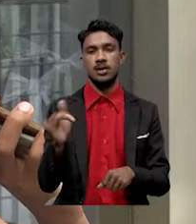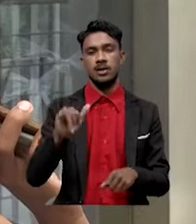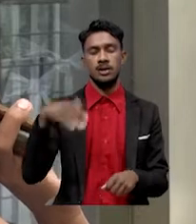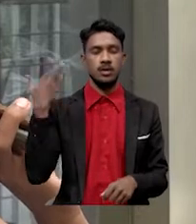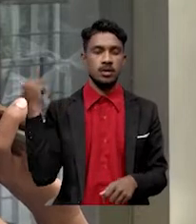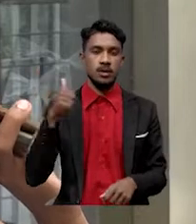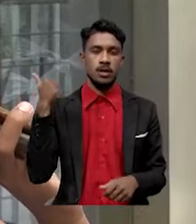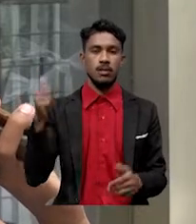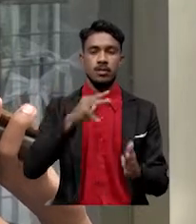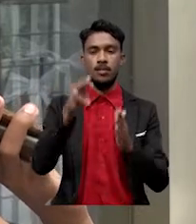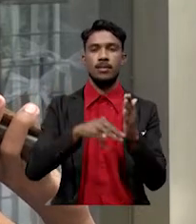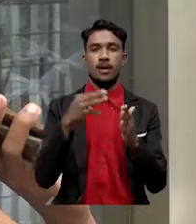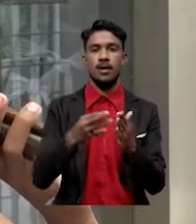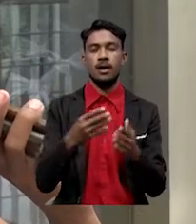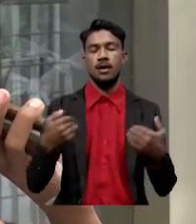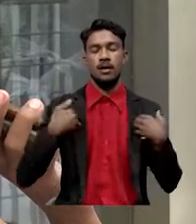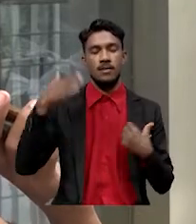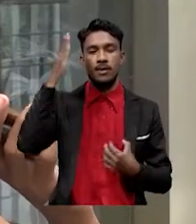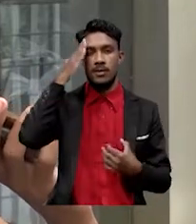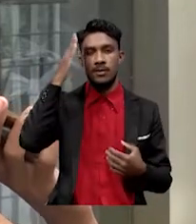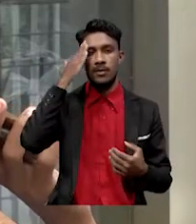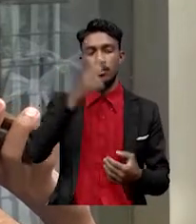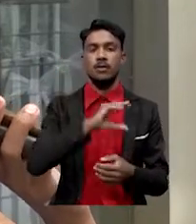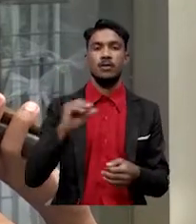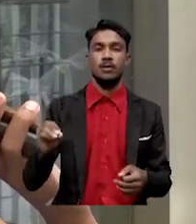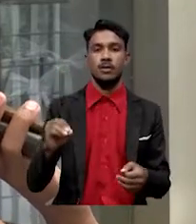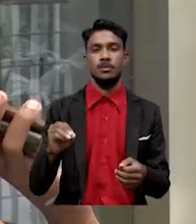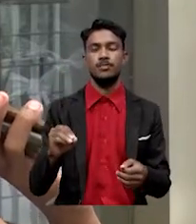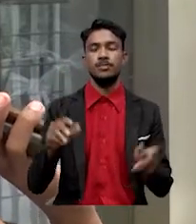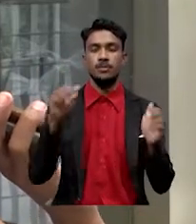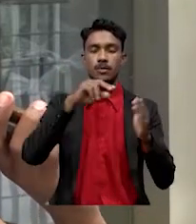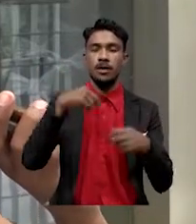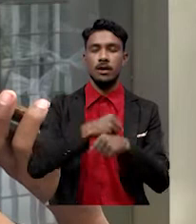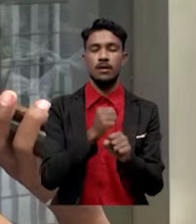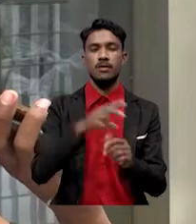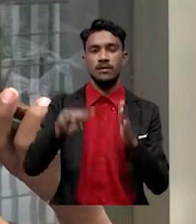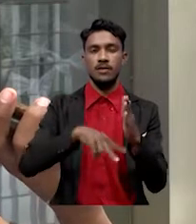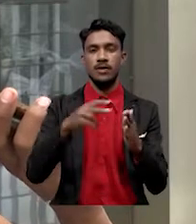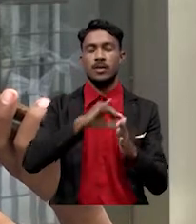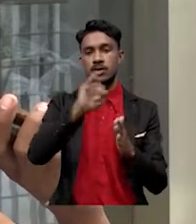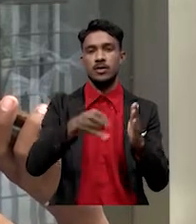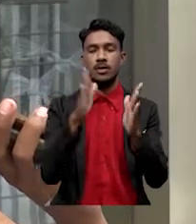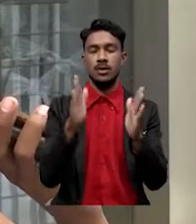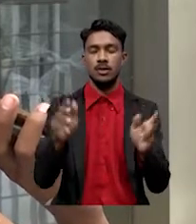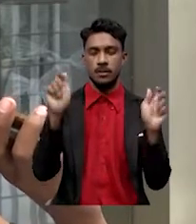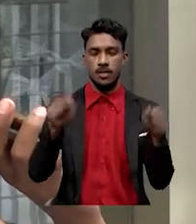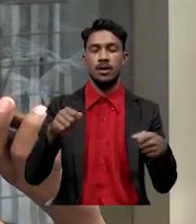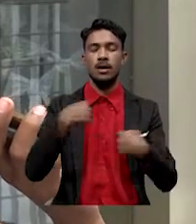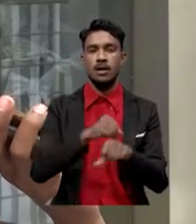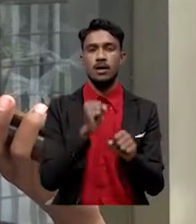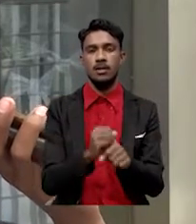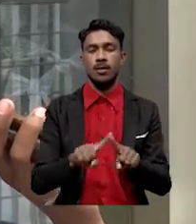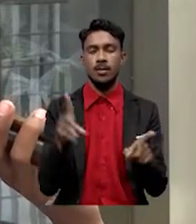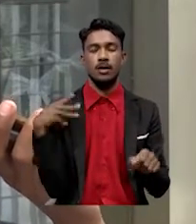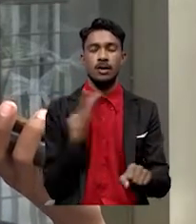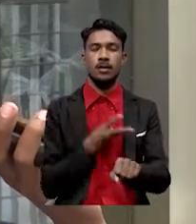e interessa a tohalo monitorização e geração de uma cobertura internacional a Bela Mai. Além de estamos comunicando, Lori convida oficialmente a